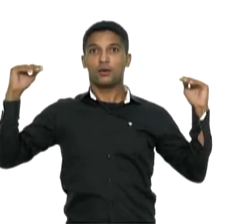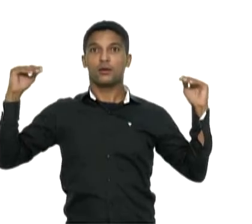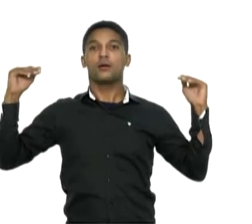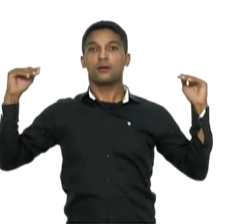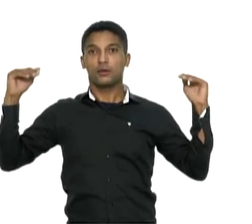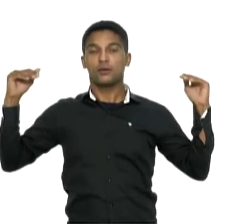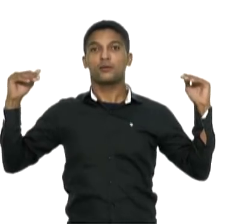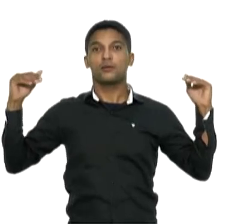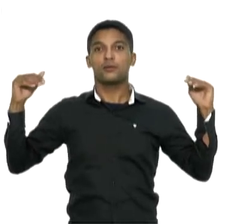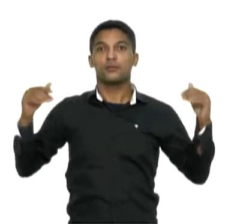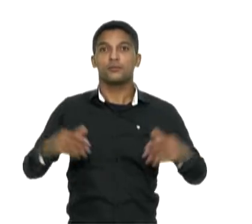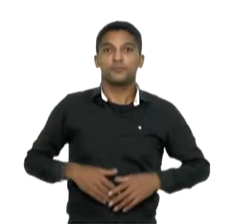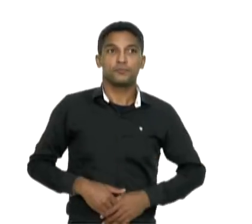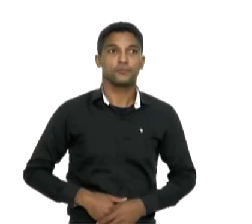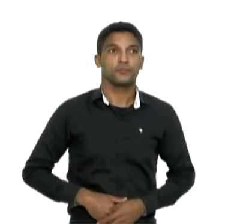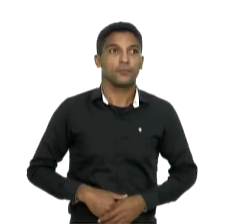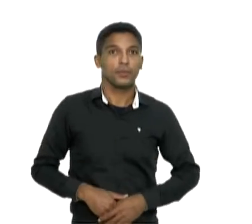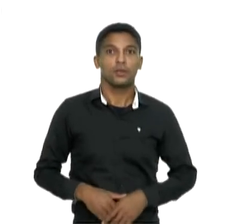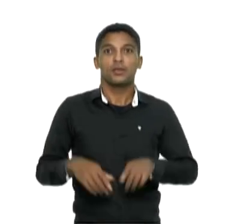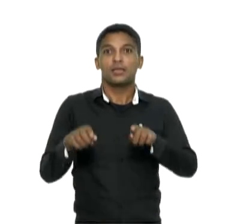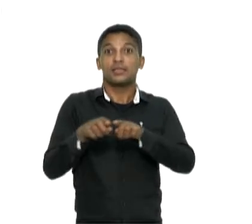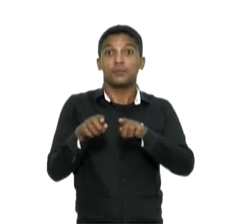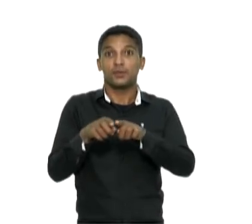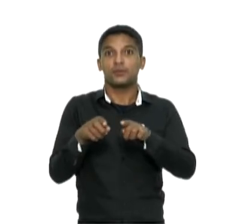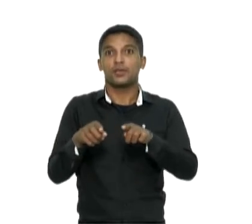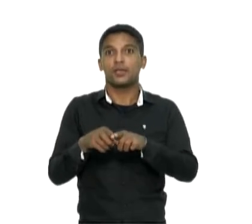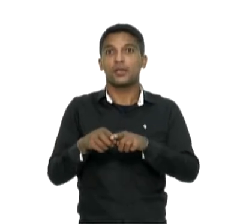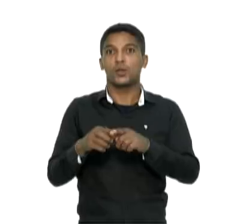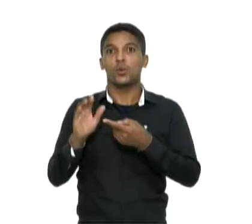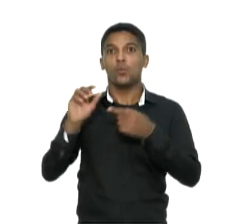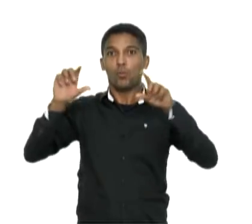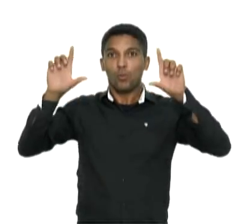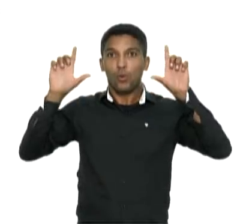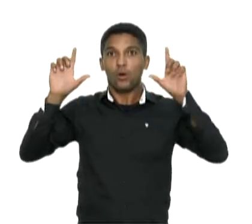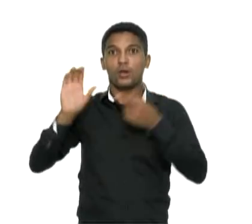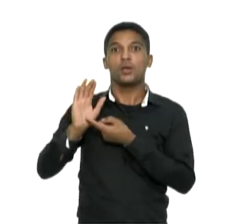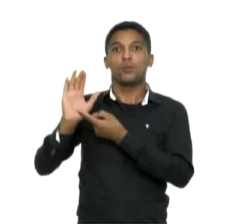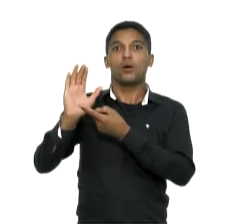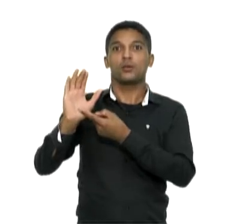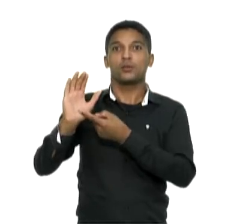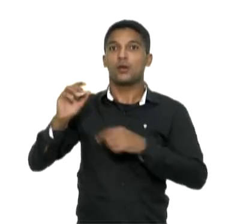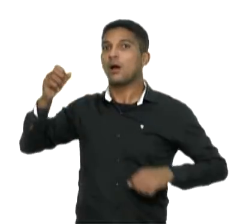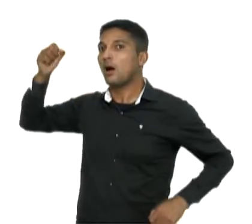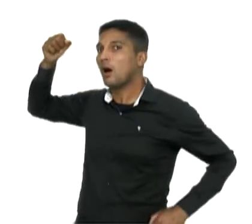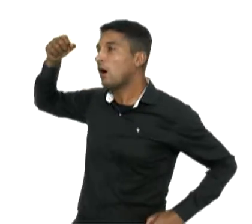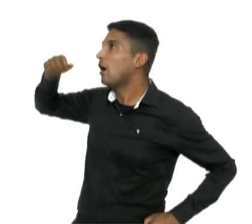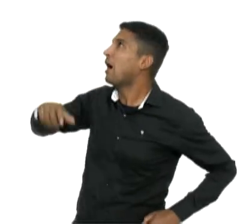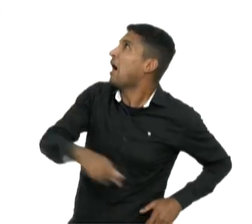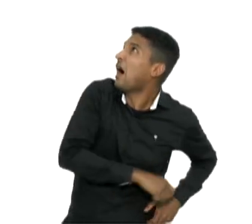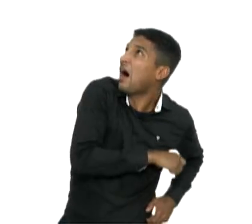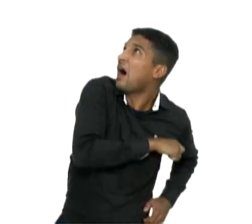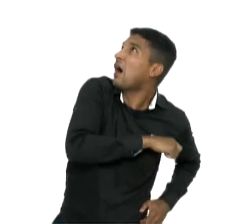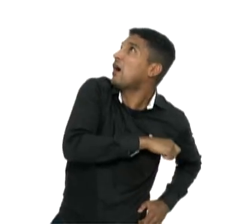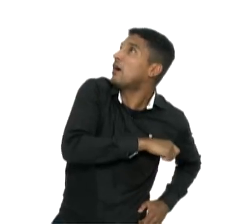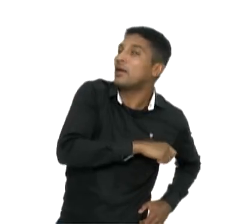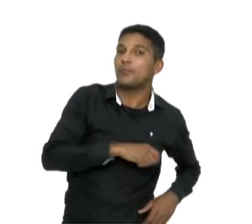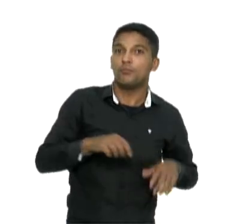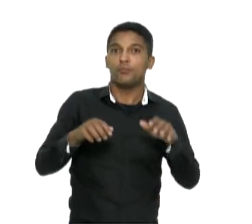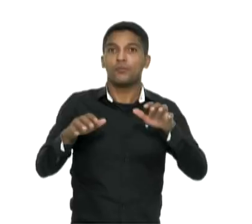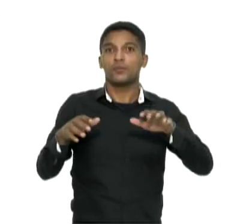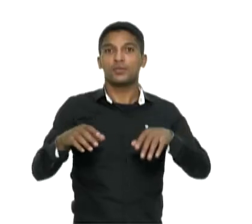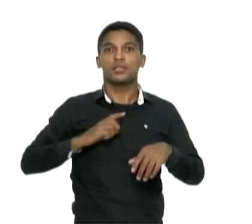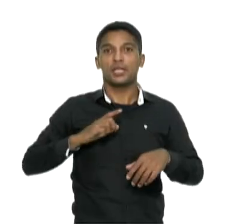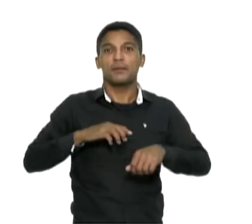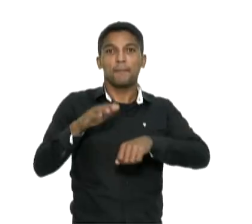mais dramática com as emoções, né, mais aparentes. A movimentação é mais ágil, mais elementos